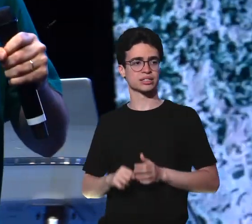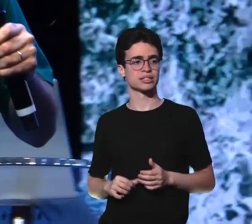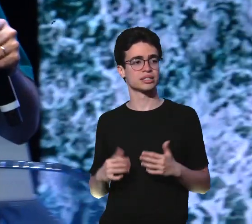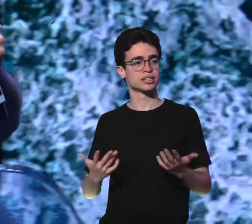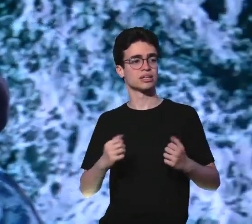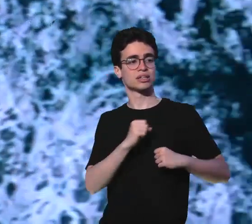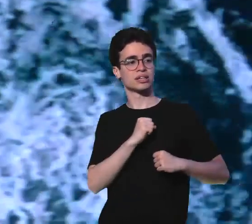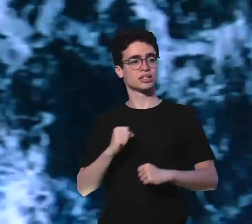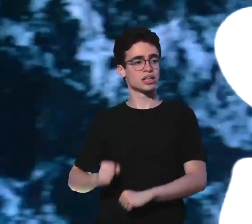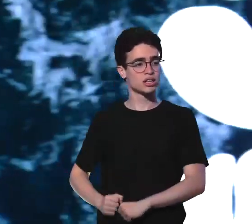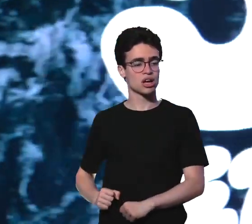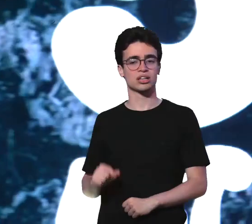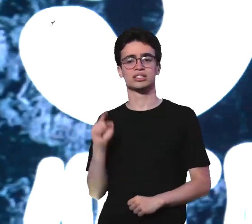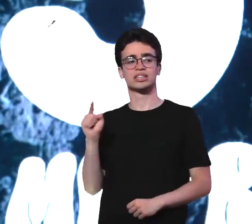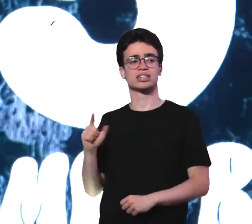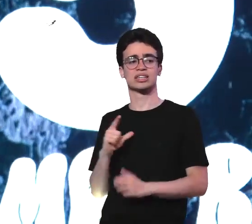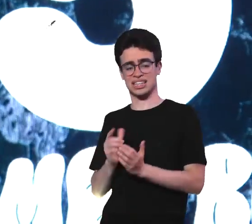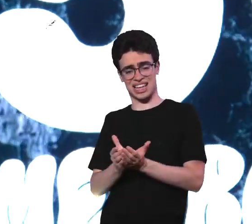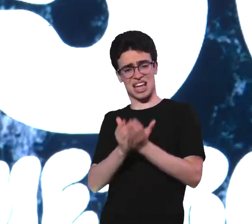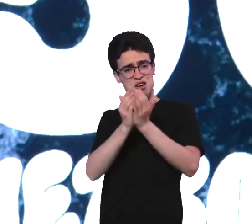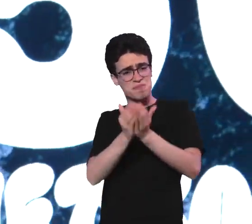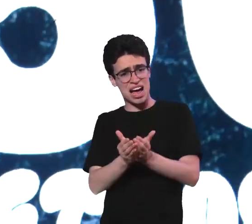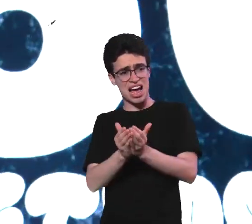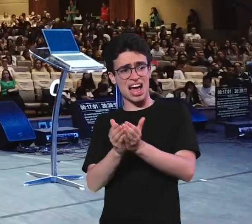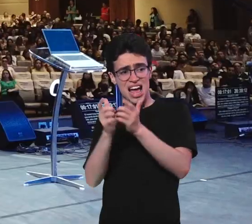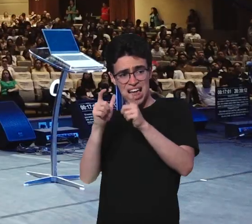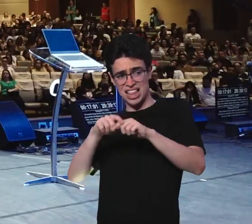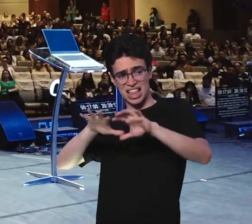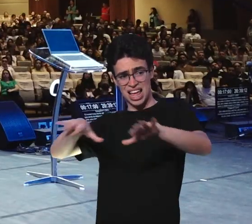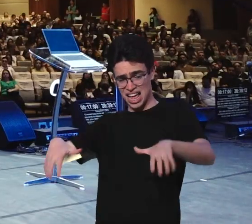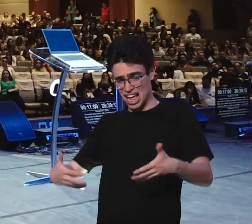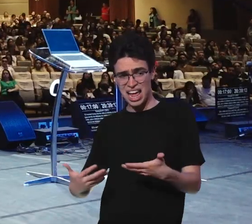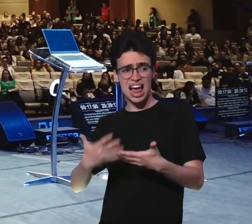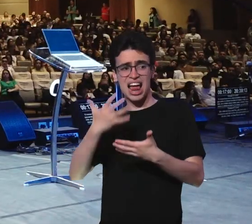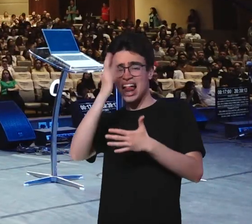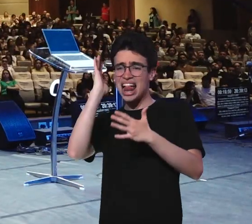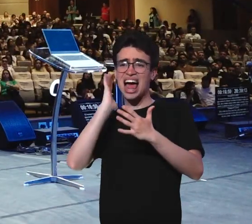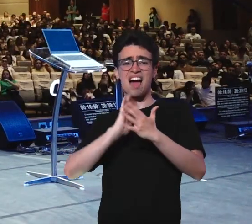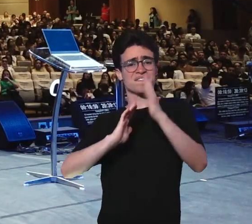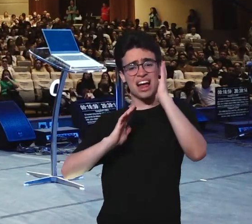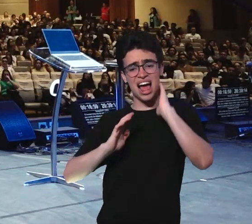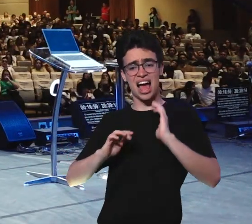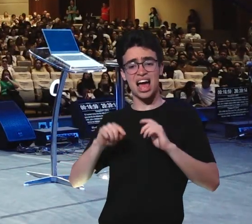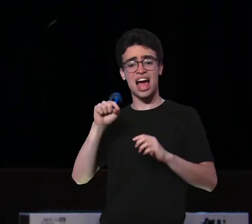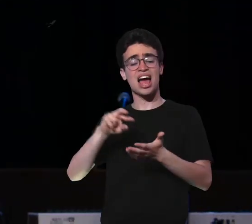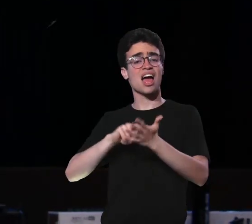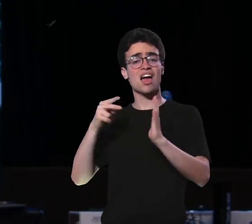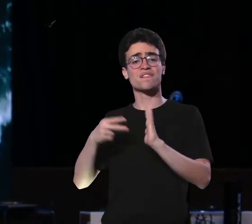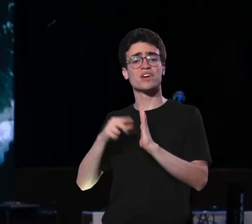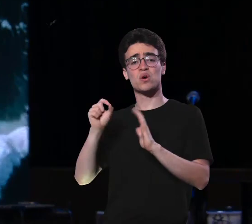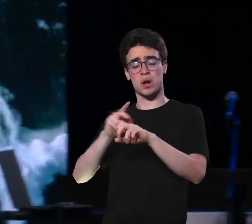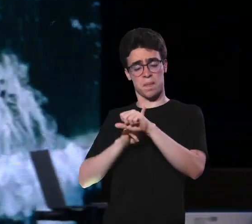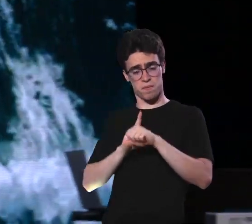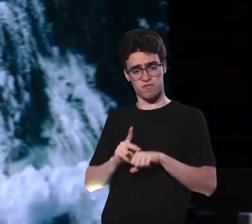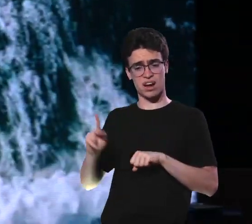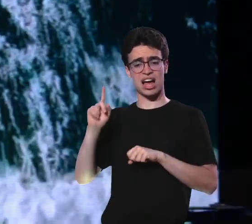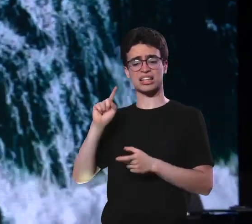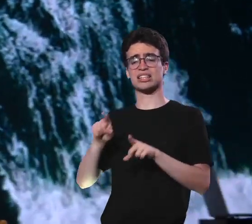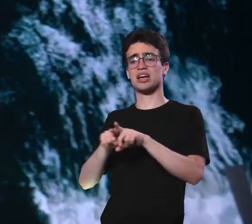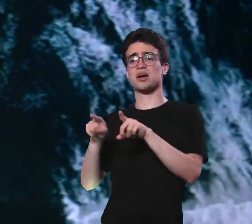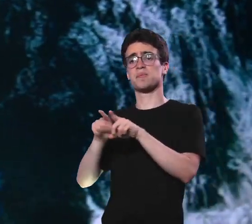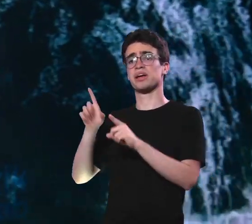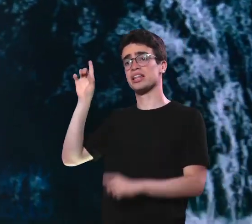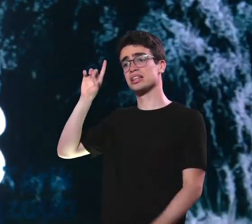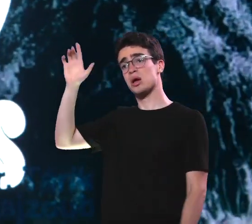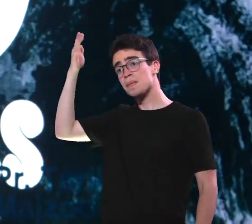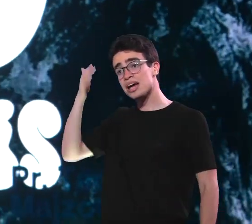uma bacia e eles se lavavam com água. A água na Bíblia tem significado de purificação, de presença de Deus, é por isso que